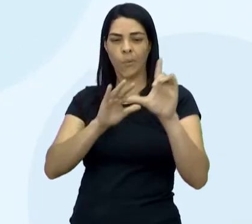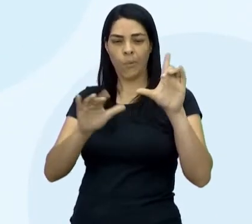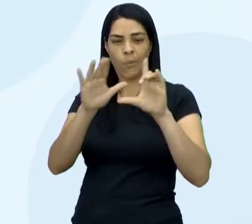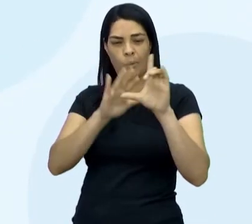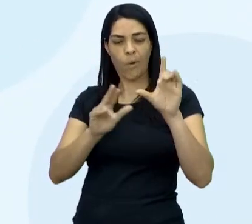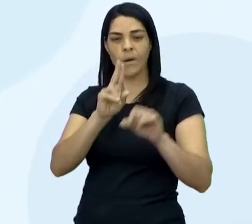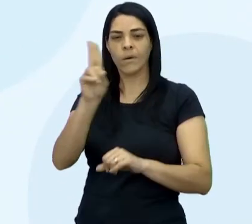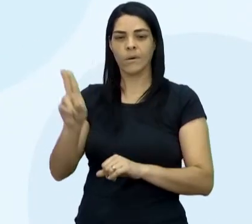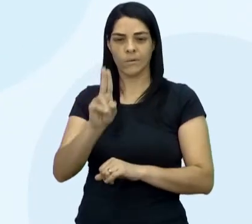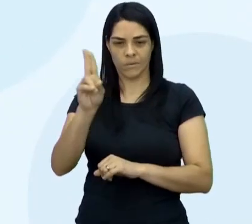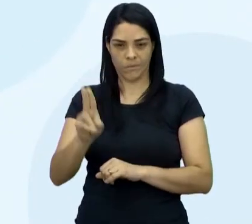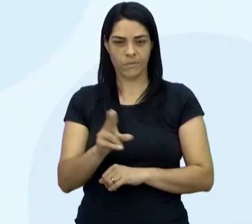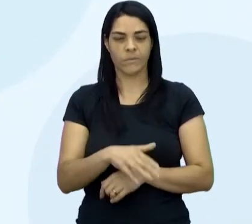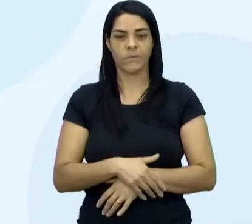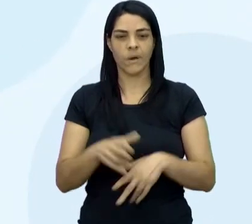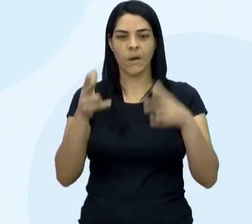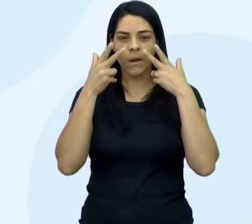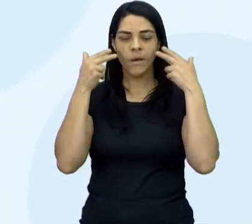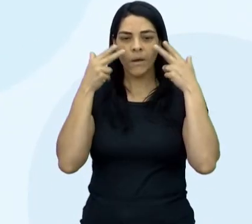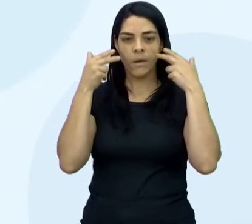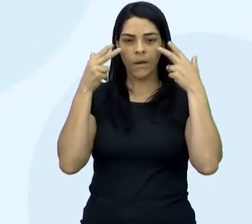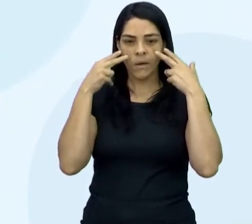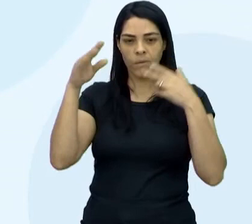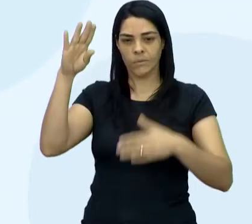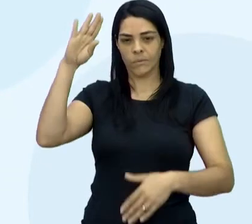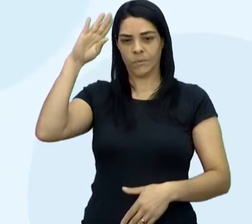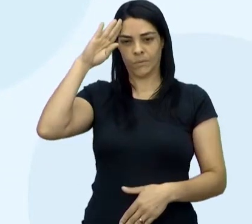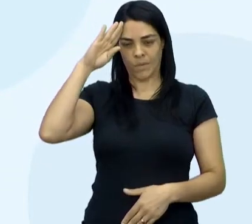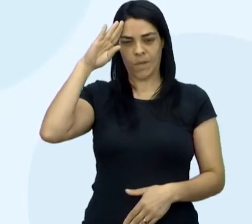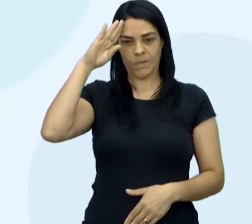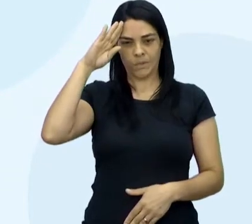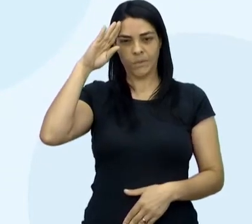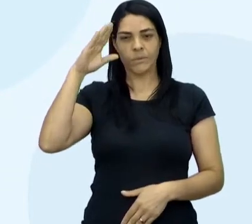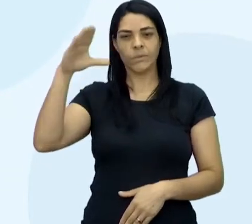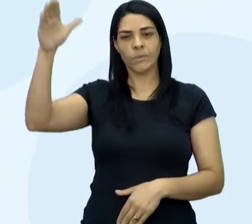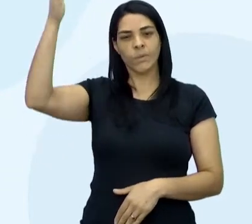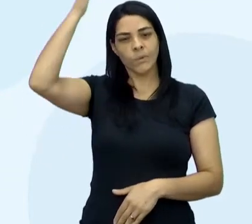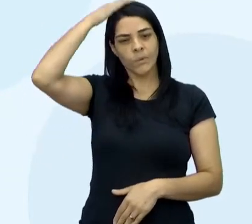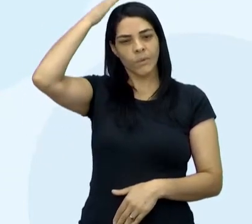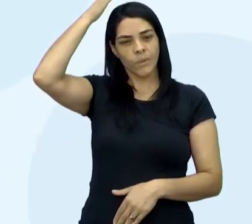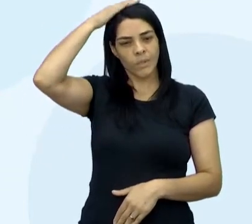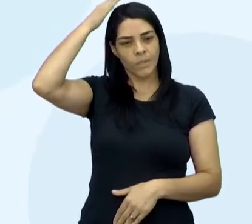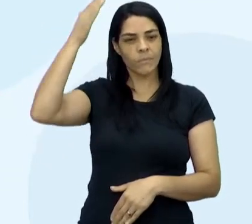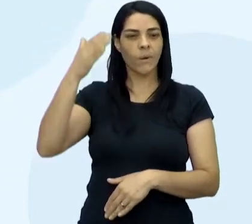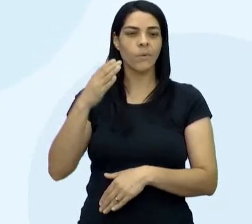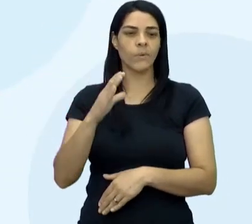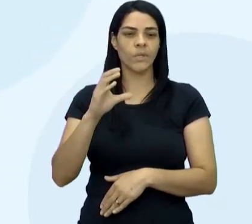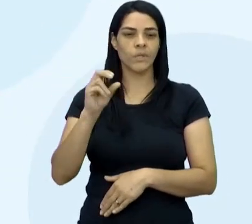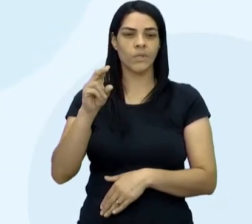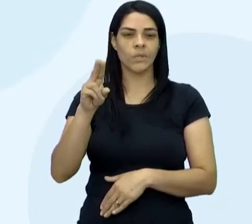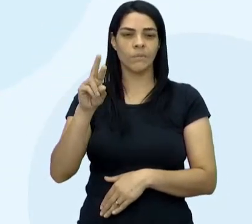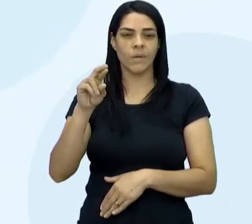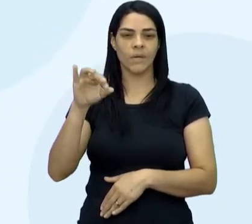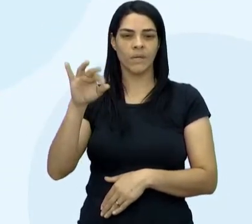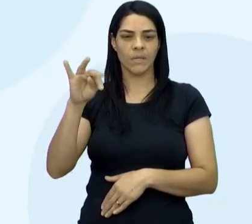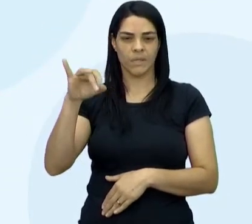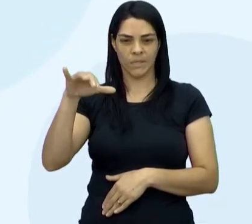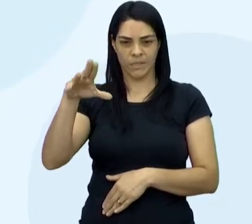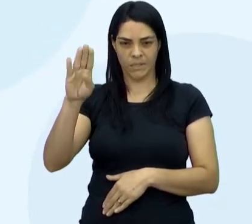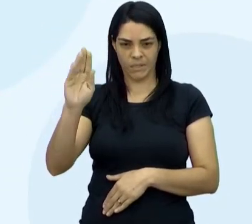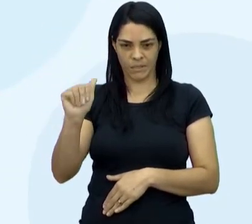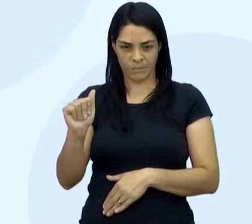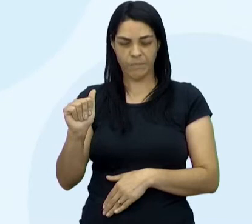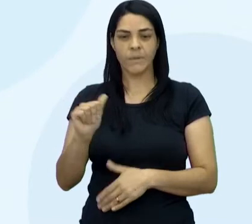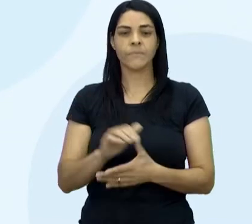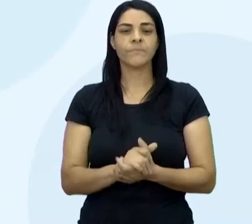aí índio Soldados da Província de Curitiba escoltando prisioneiros nativos né é uma tela do João Batista